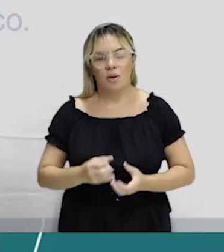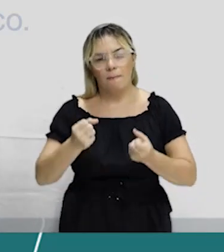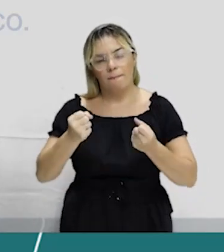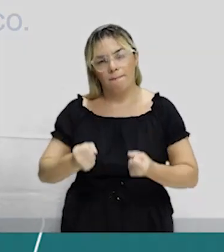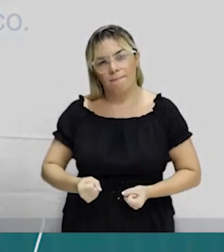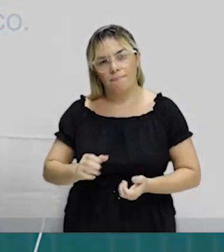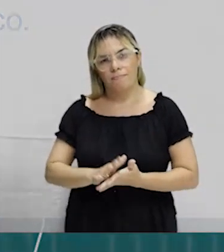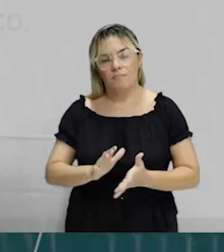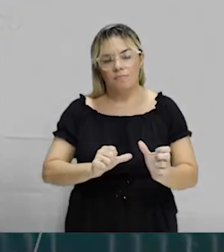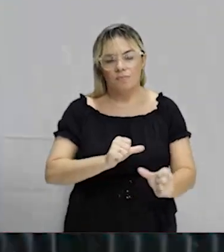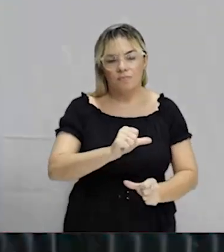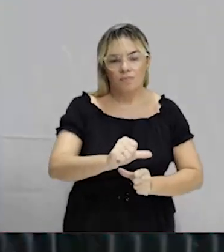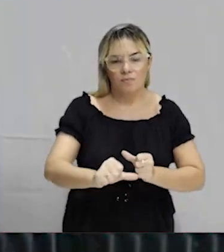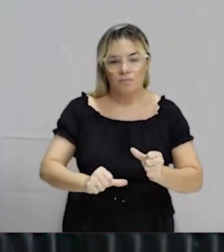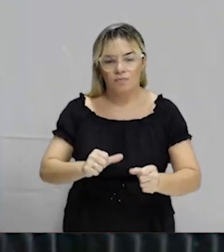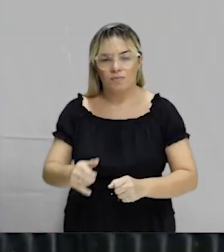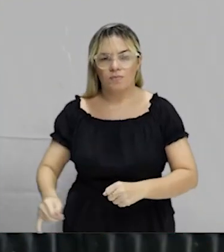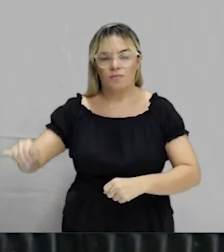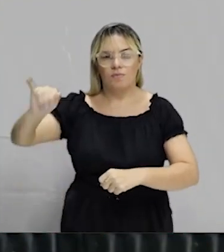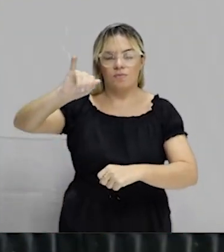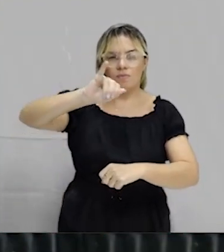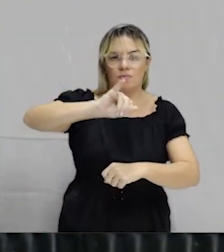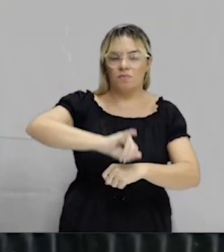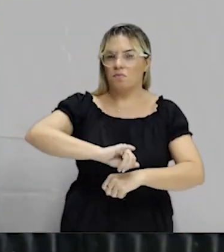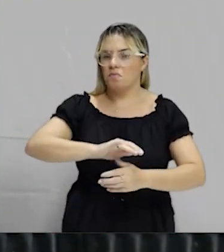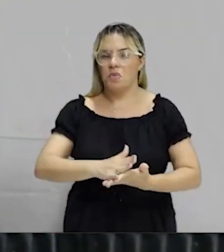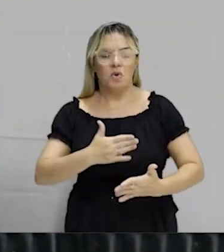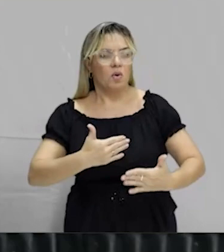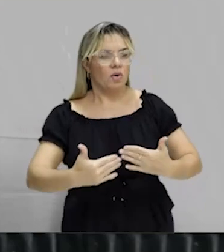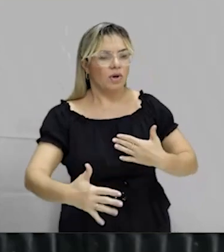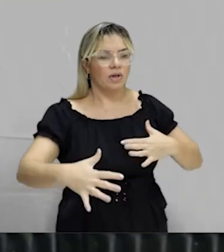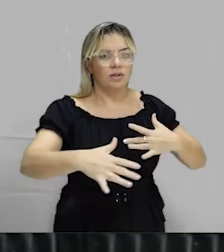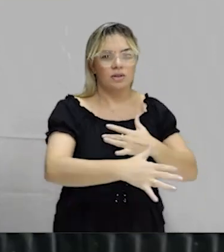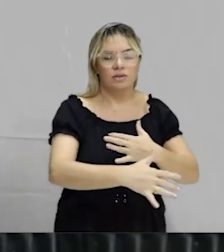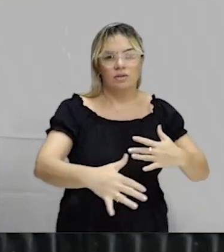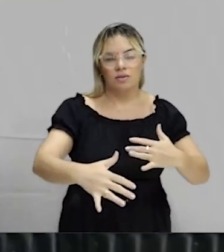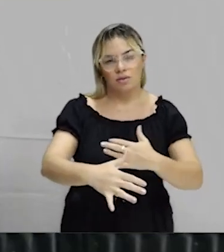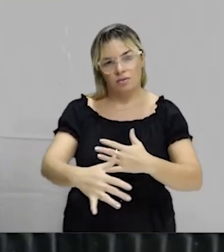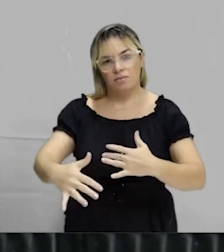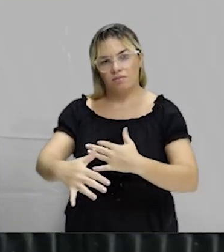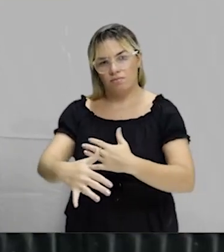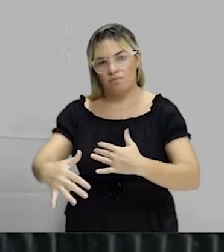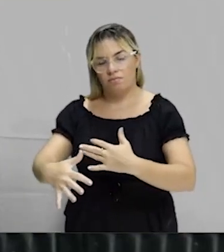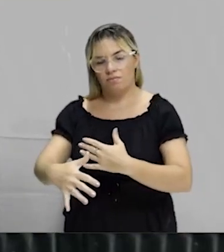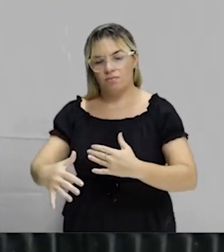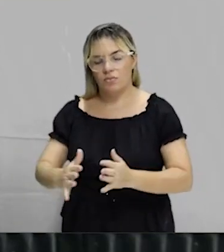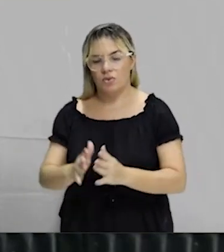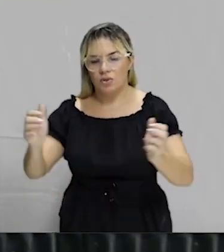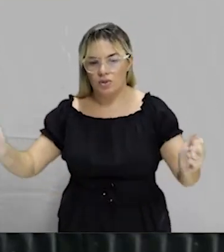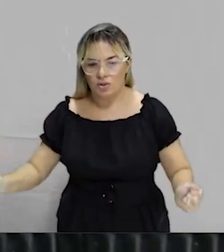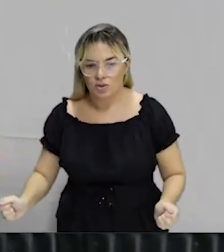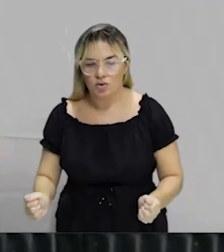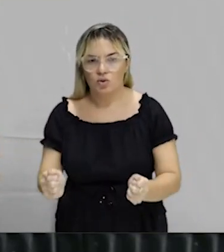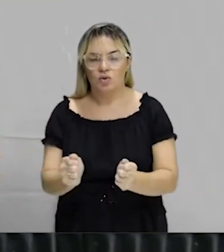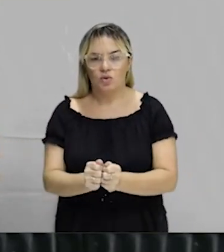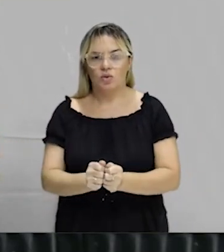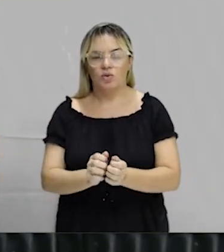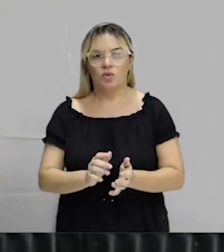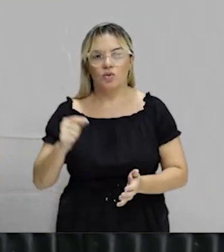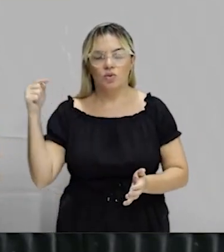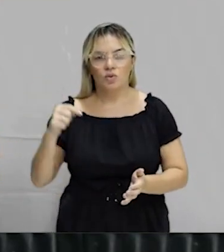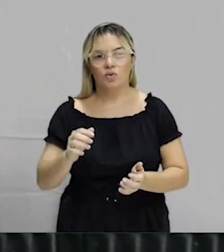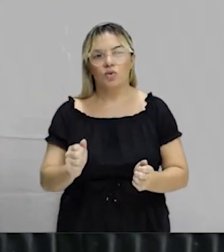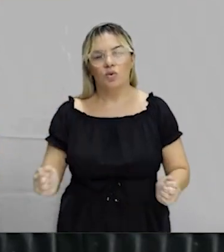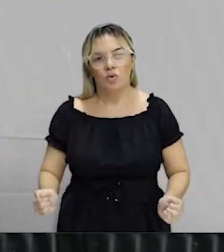poderia transformar a capital em qualquer cidade em que ele estava junto com a sua comitiva.